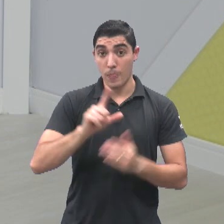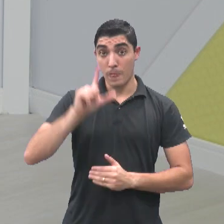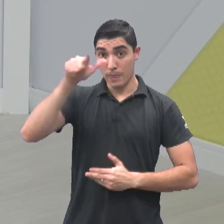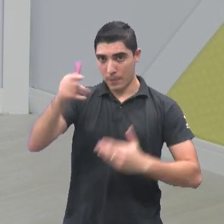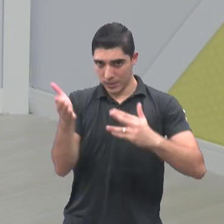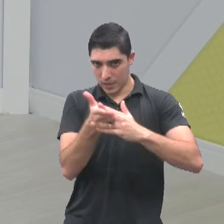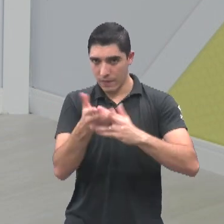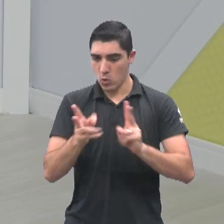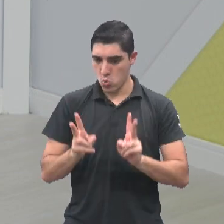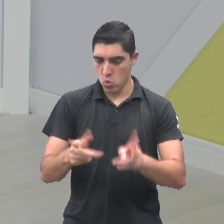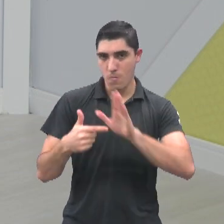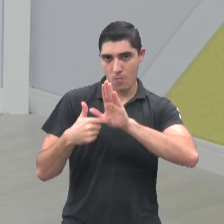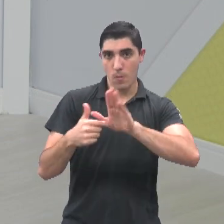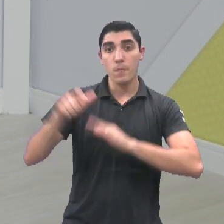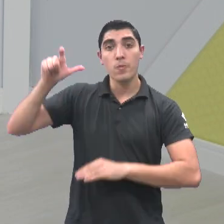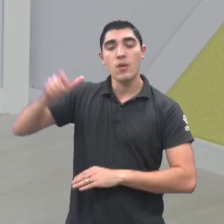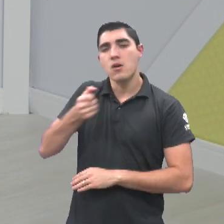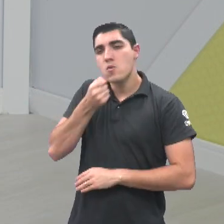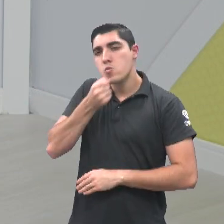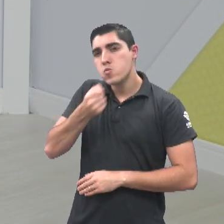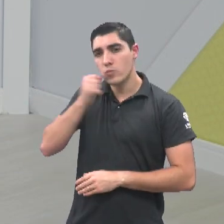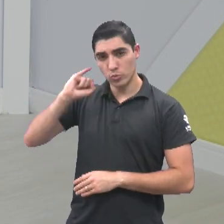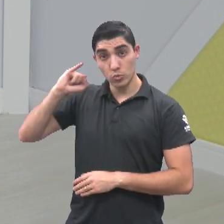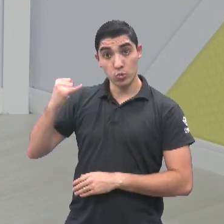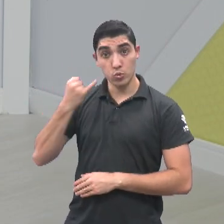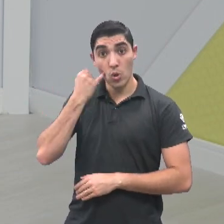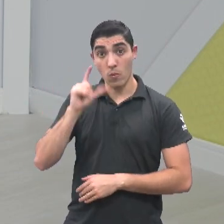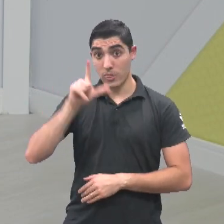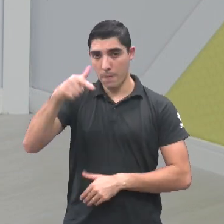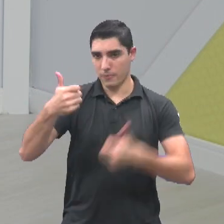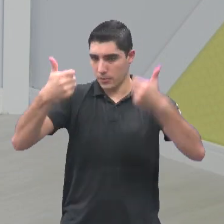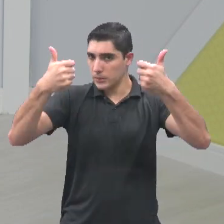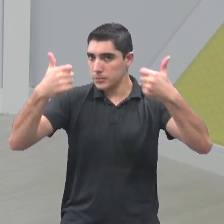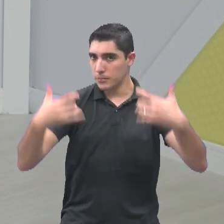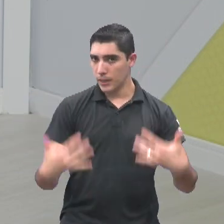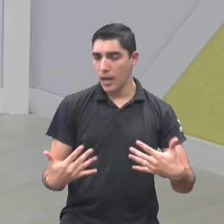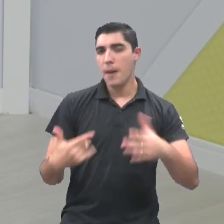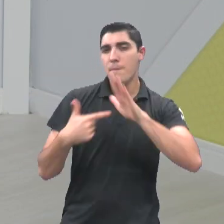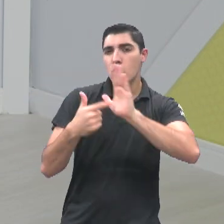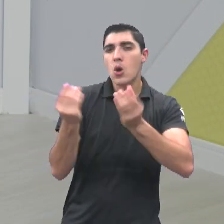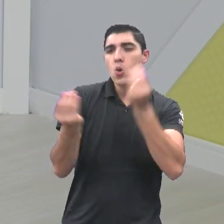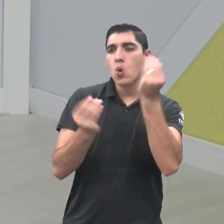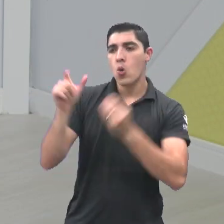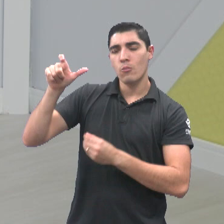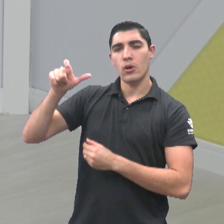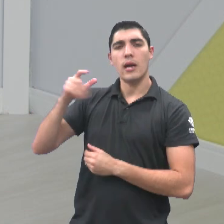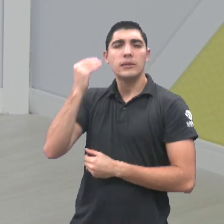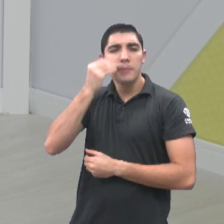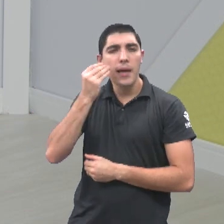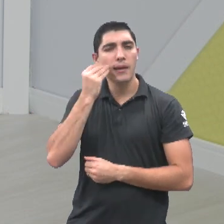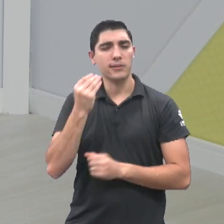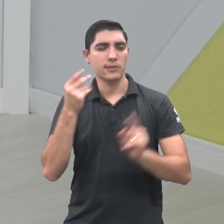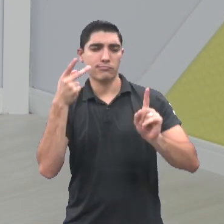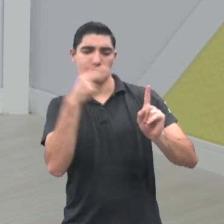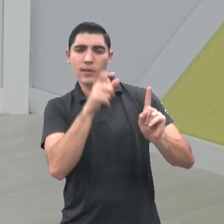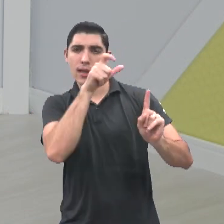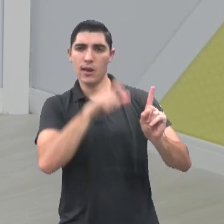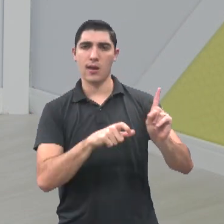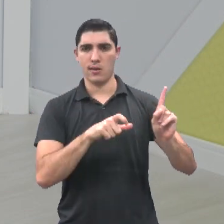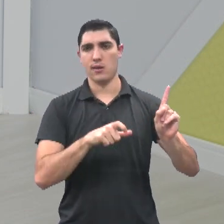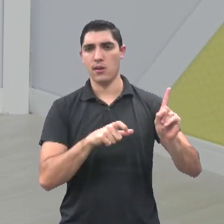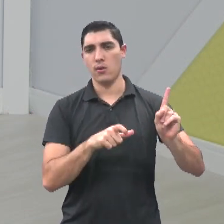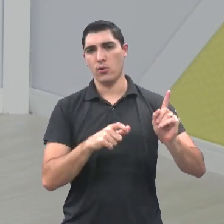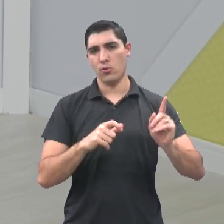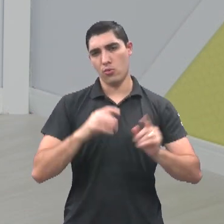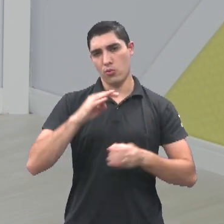daí, o João Delfino, nosso repórter, ele vai trazer informações, vai trazer um raio-x aí do Moacir, essa passagem do Moacir aqui no São José